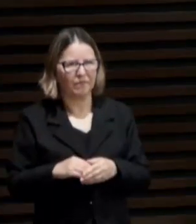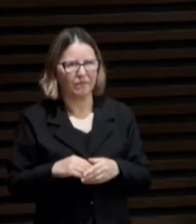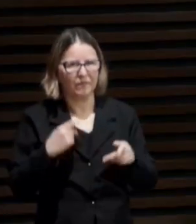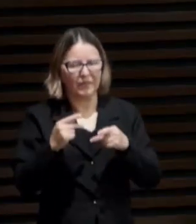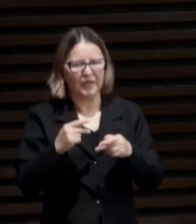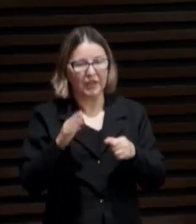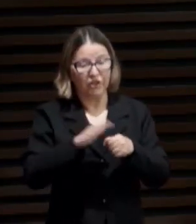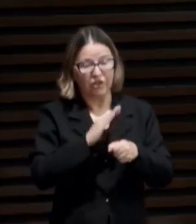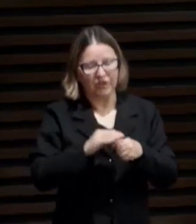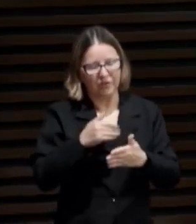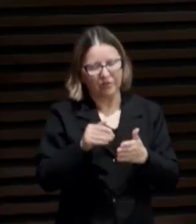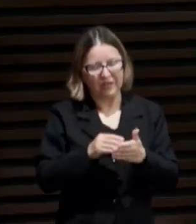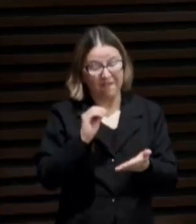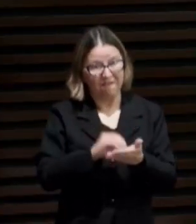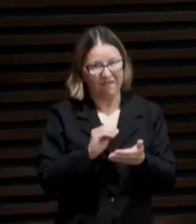toda injustiça,